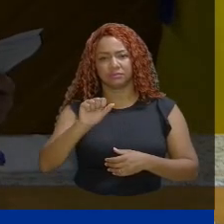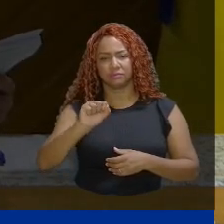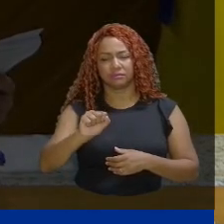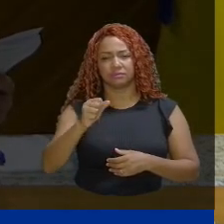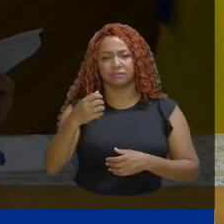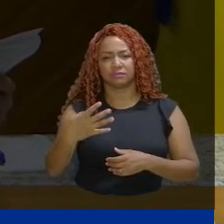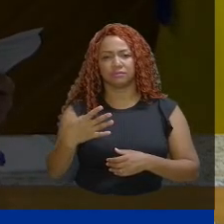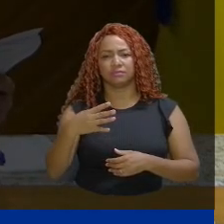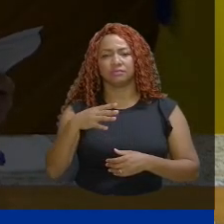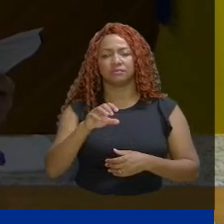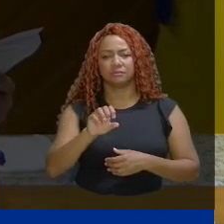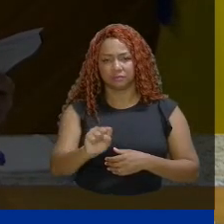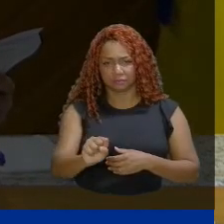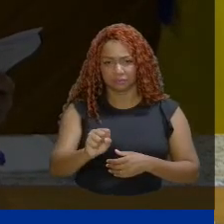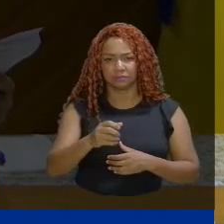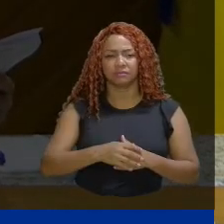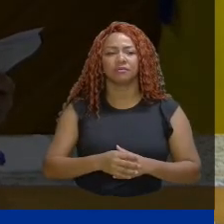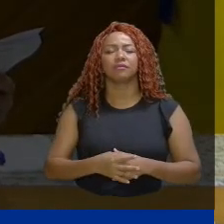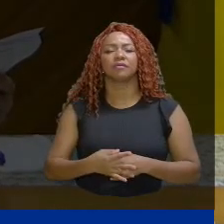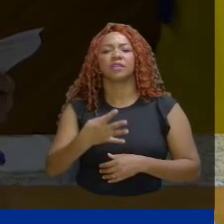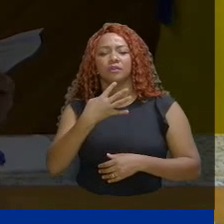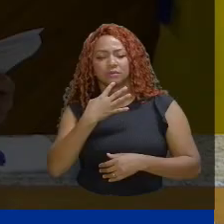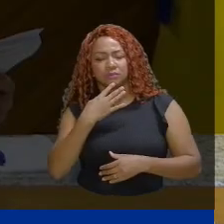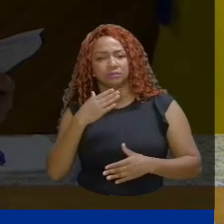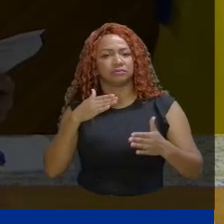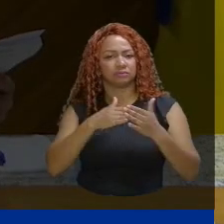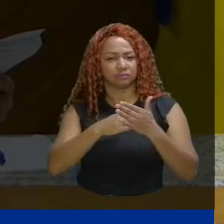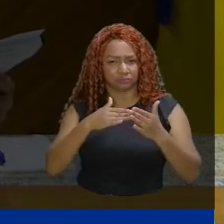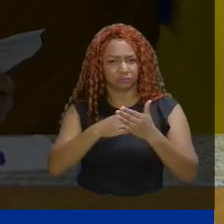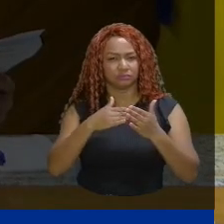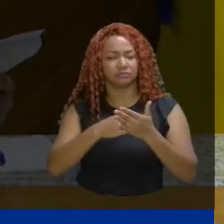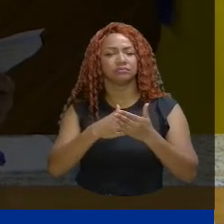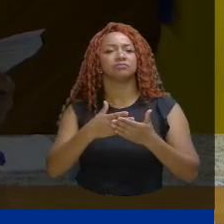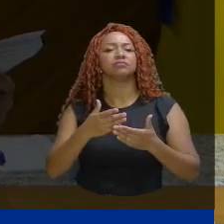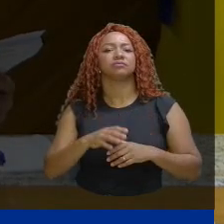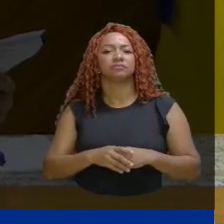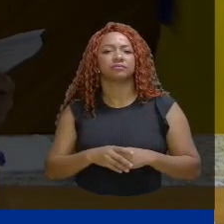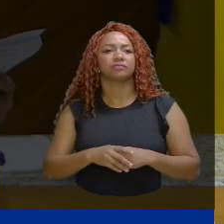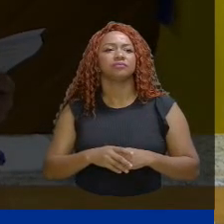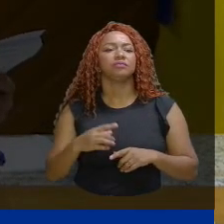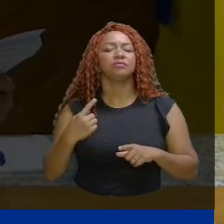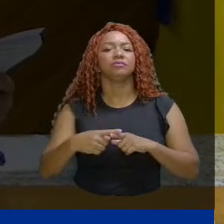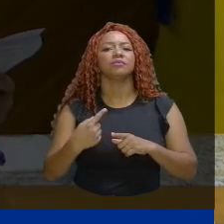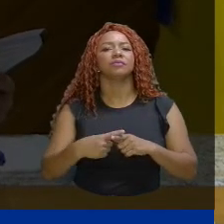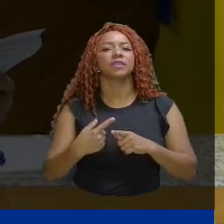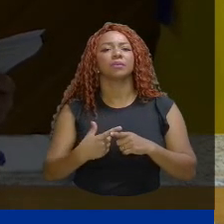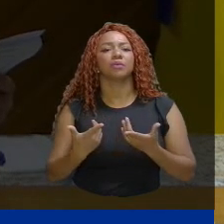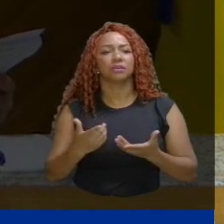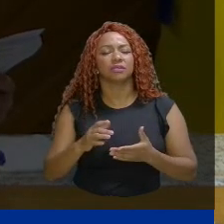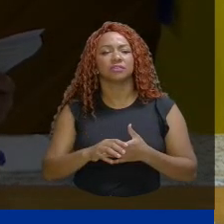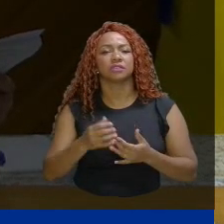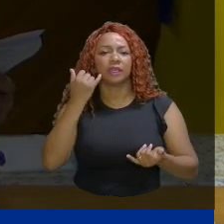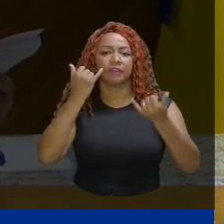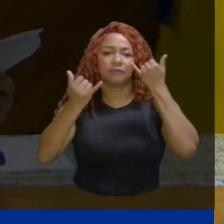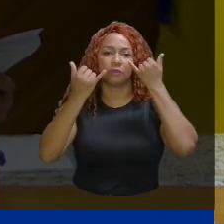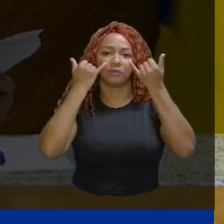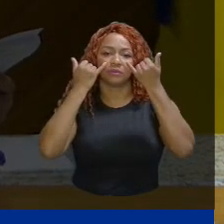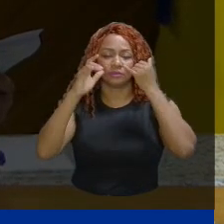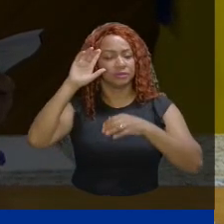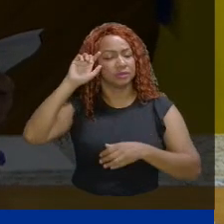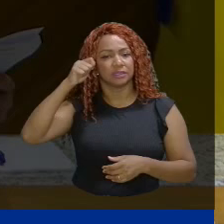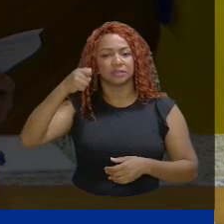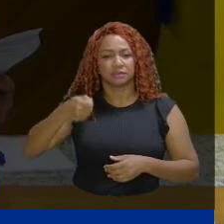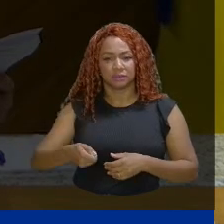5217-848, eu reconheci o meu impedimento para atuar no feito em razão de ter prestado as informações sobre a